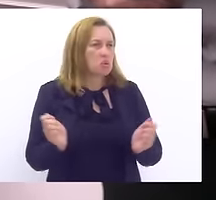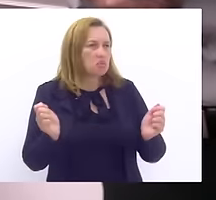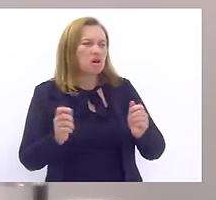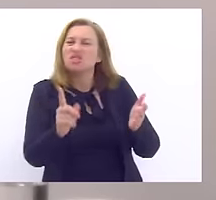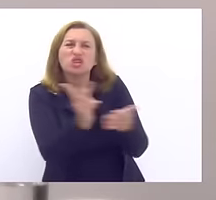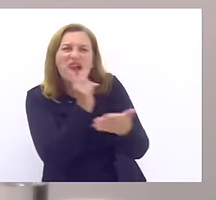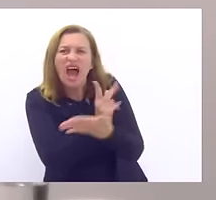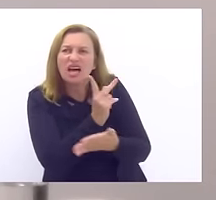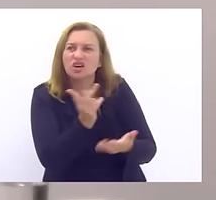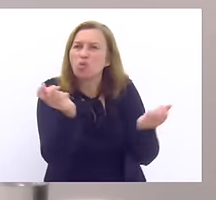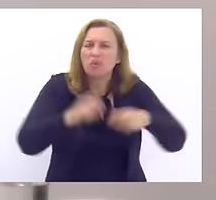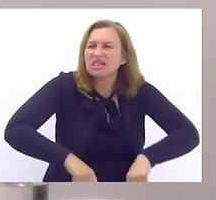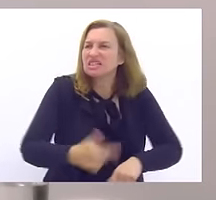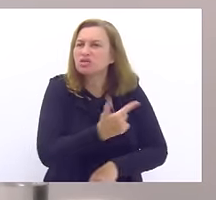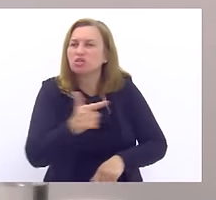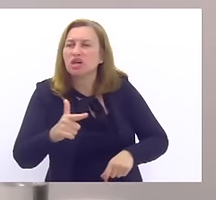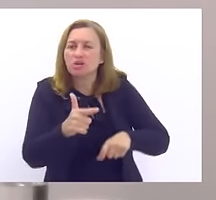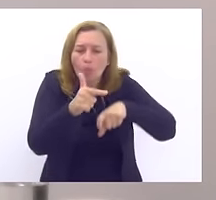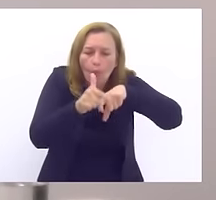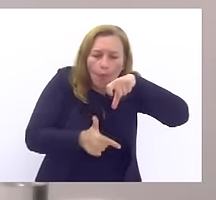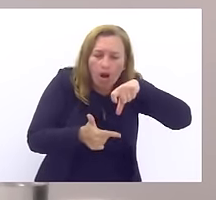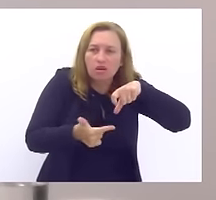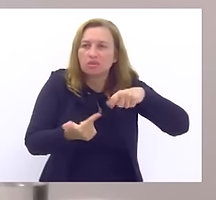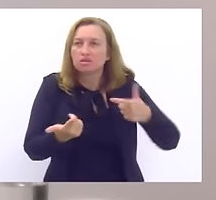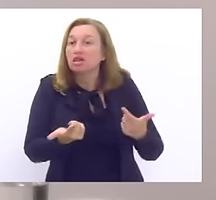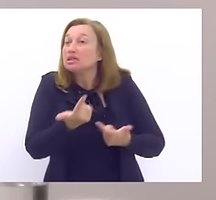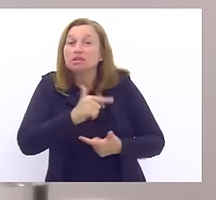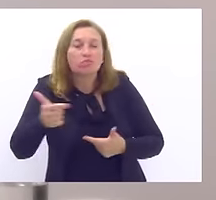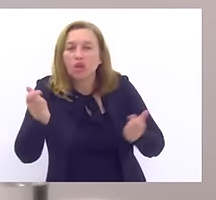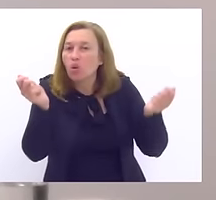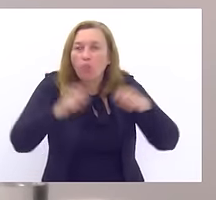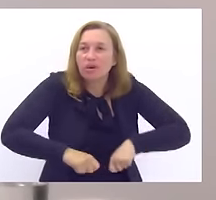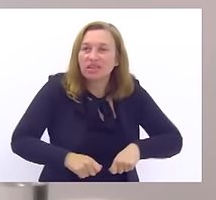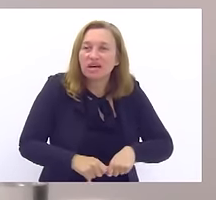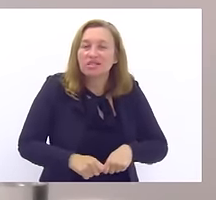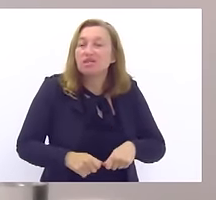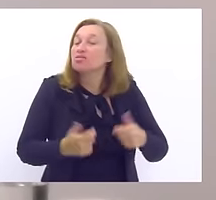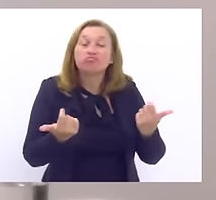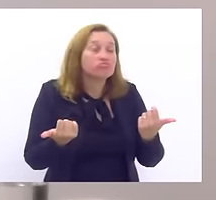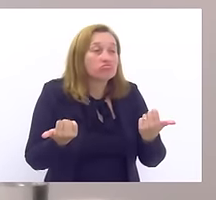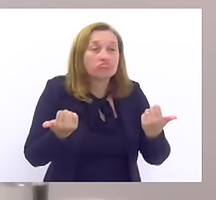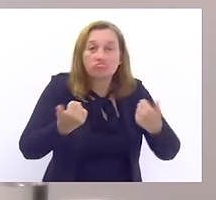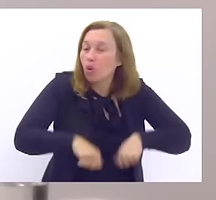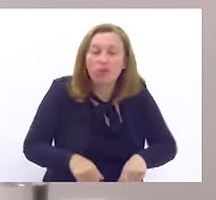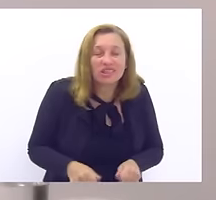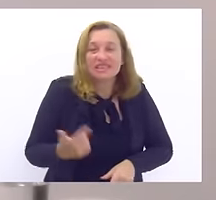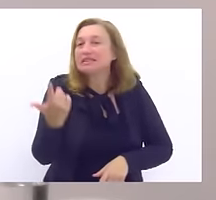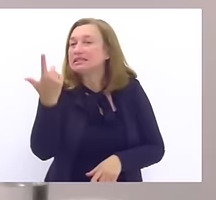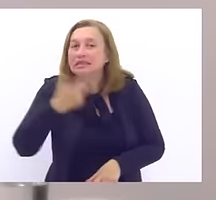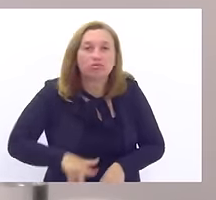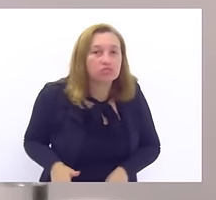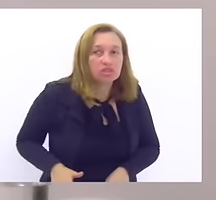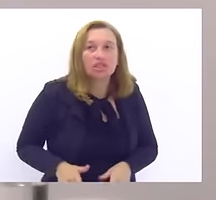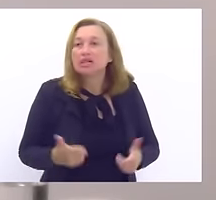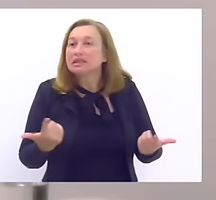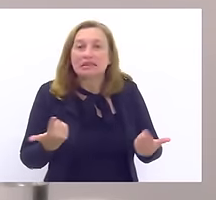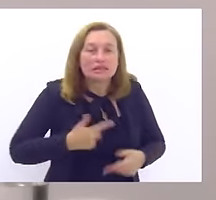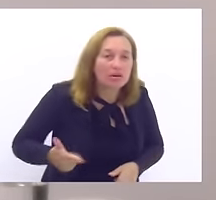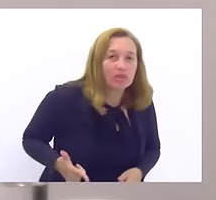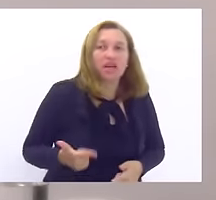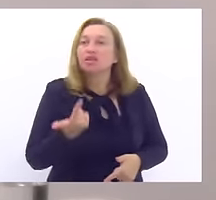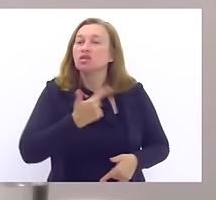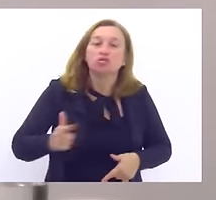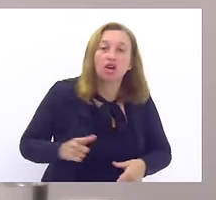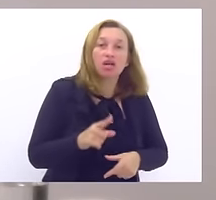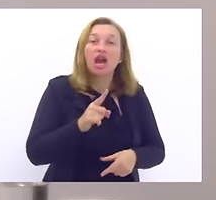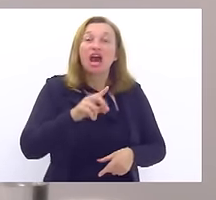errada a senhora não tem competência para verificar superior não tem competência insisto a senhora não tem competência a senhora não é a senhora não